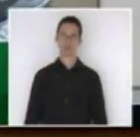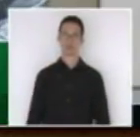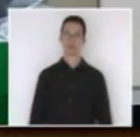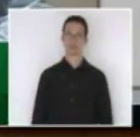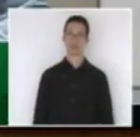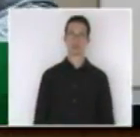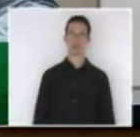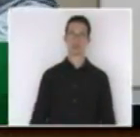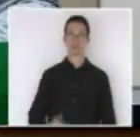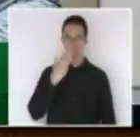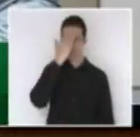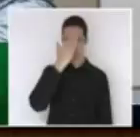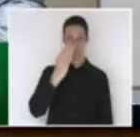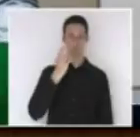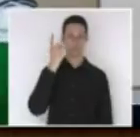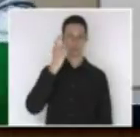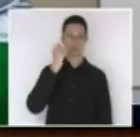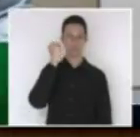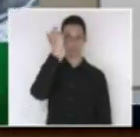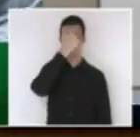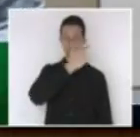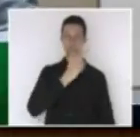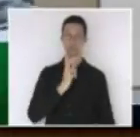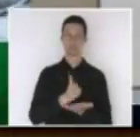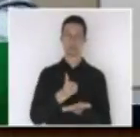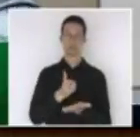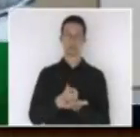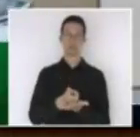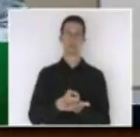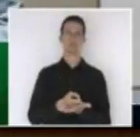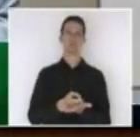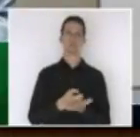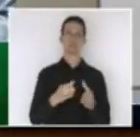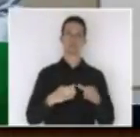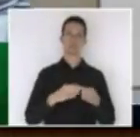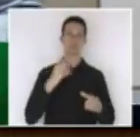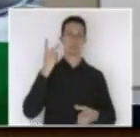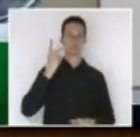Silva. Ainda no horário destinado aos partidos políticos,